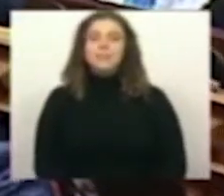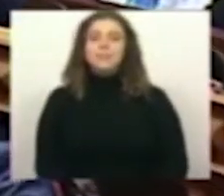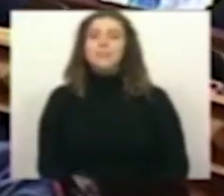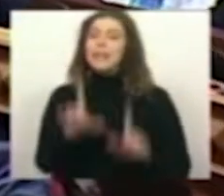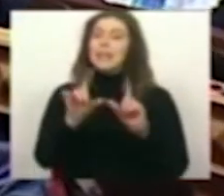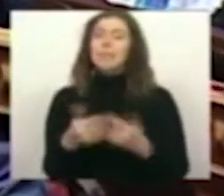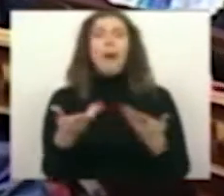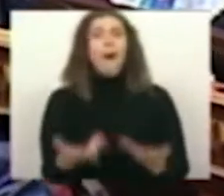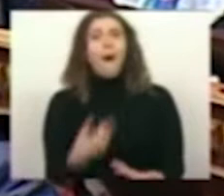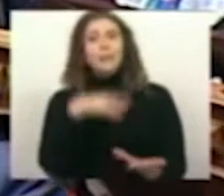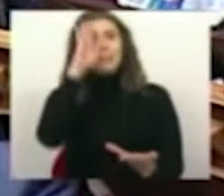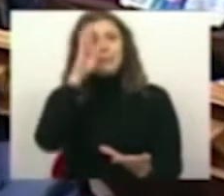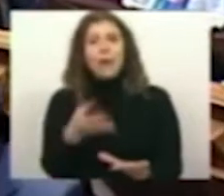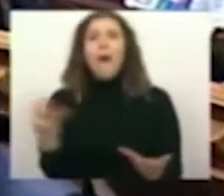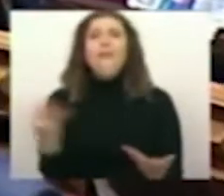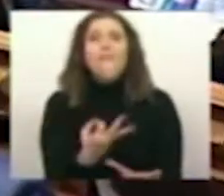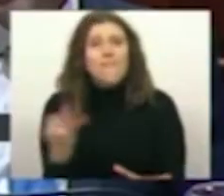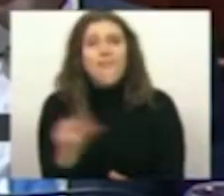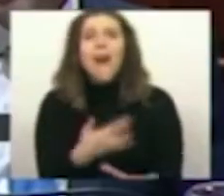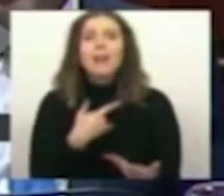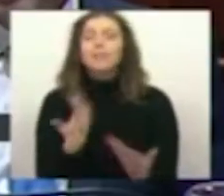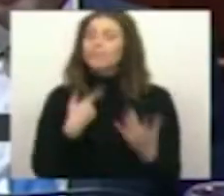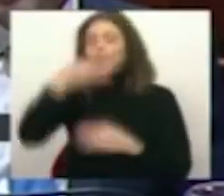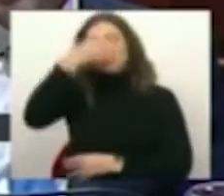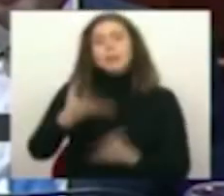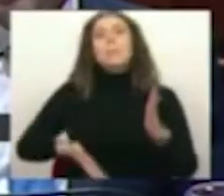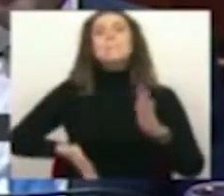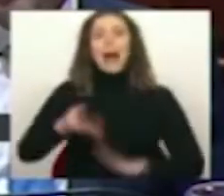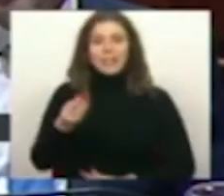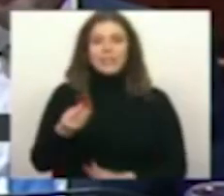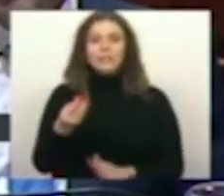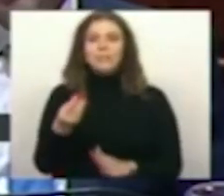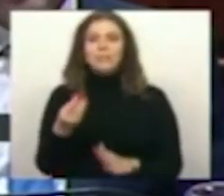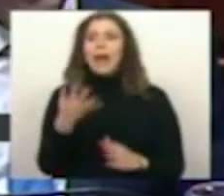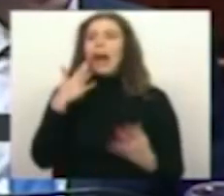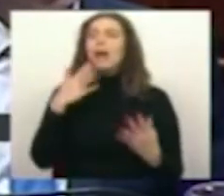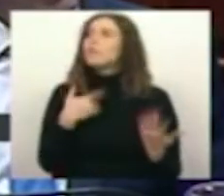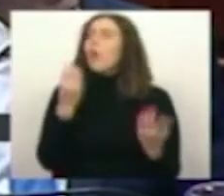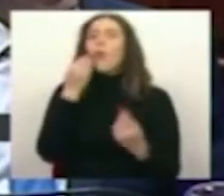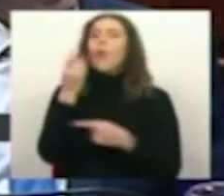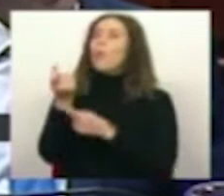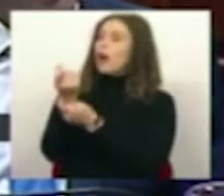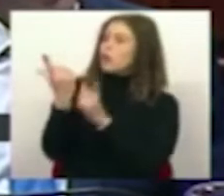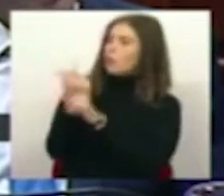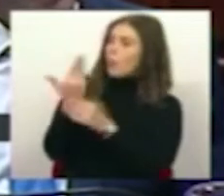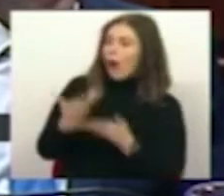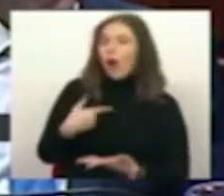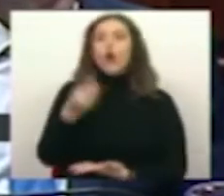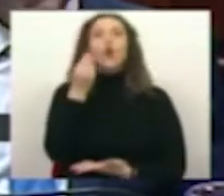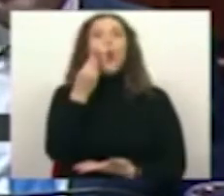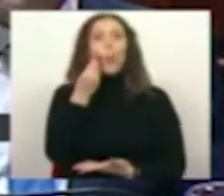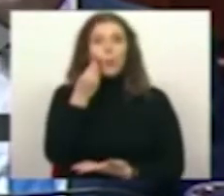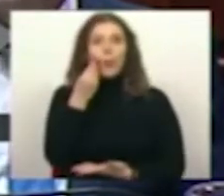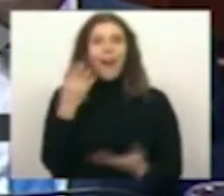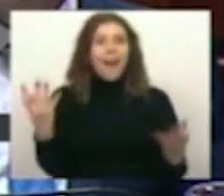E também agora sabemos, ainda com mais rigor, qual é a natureza das importações que estamos a ter.